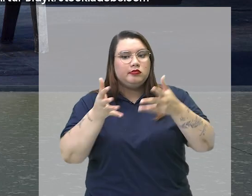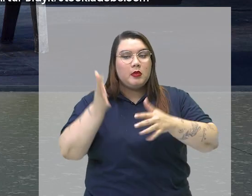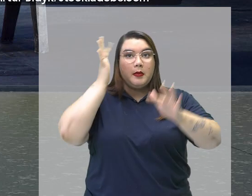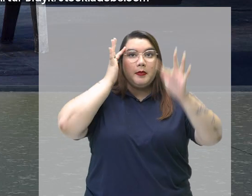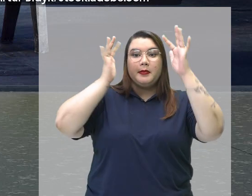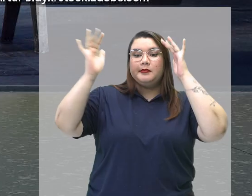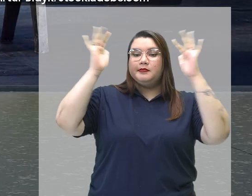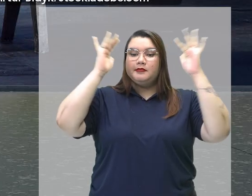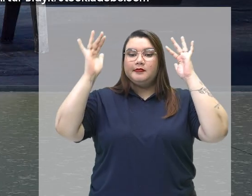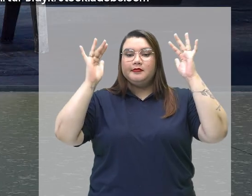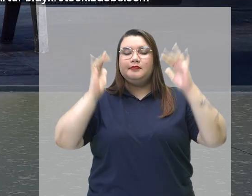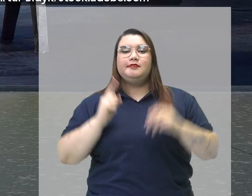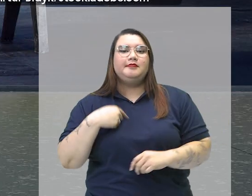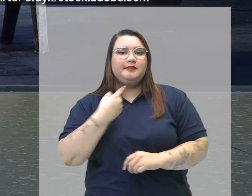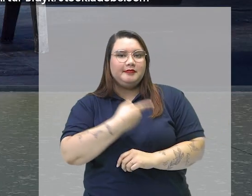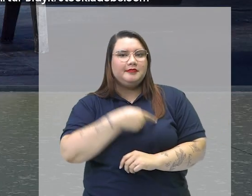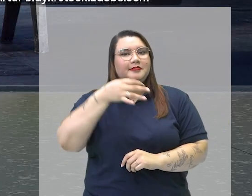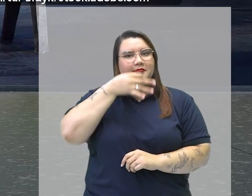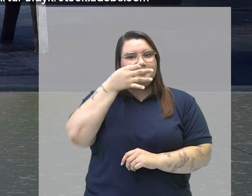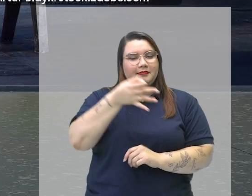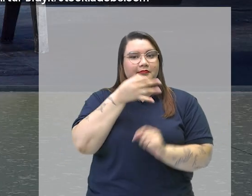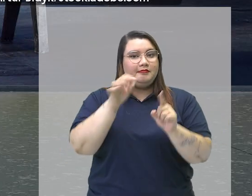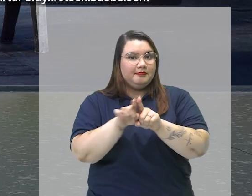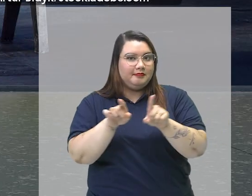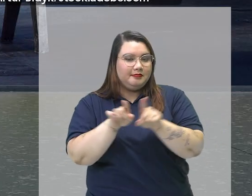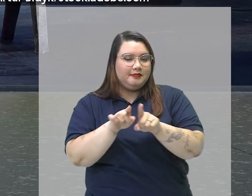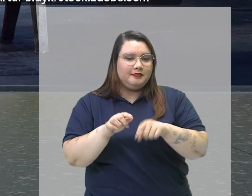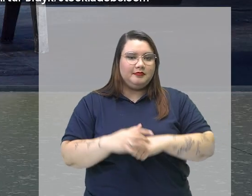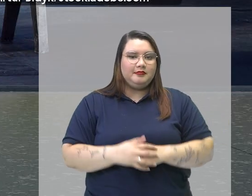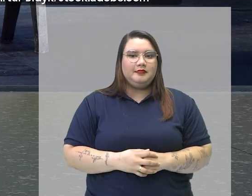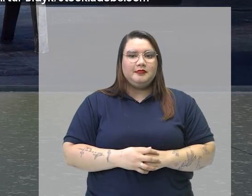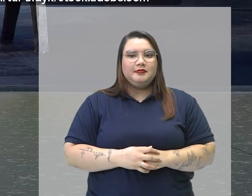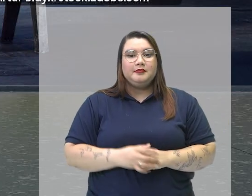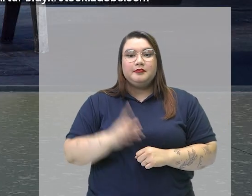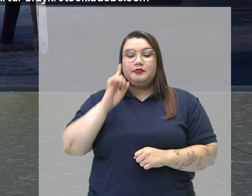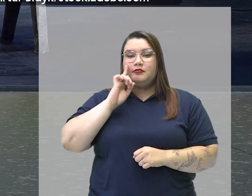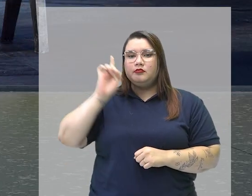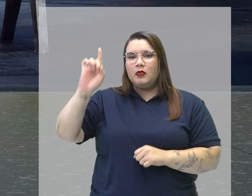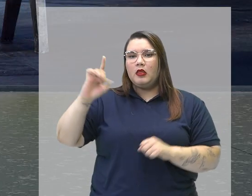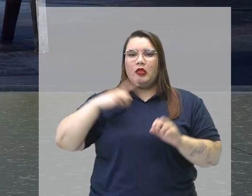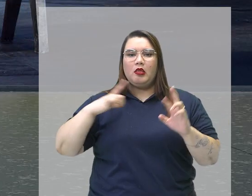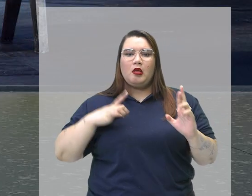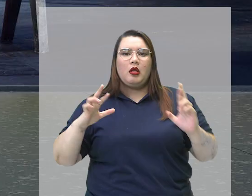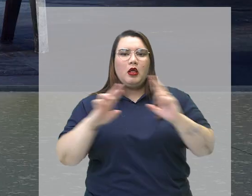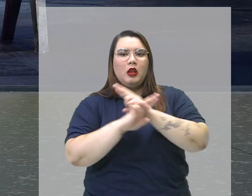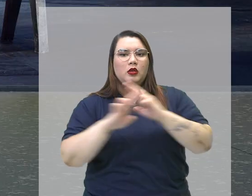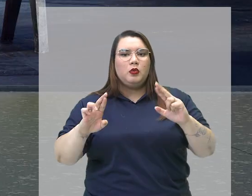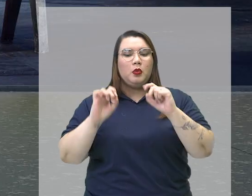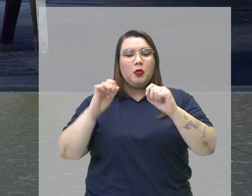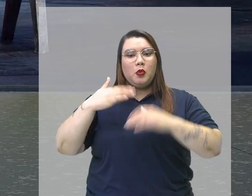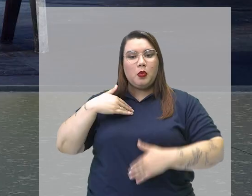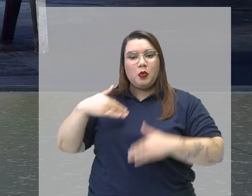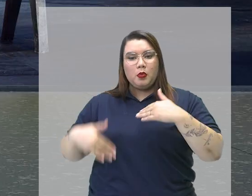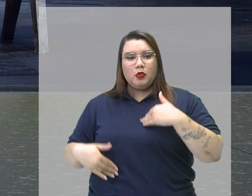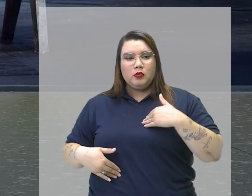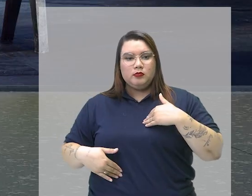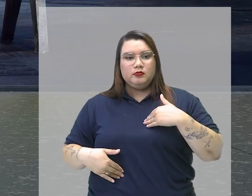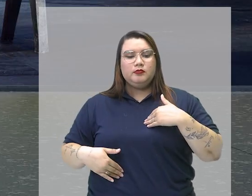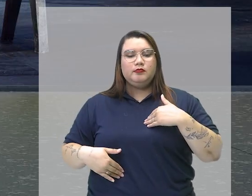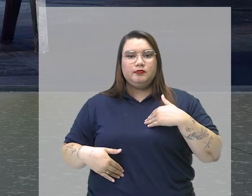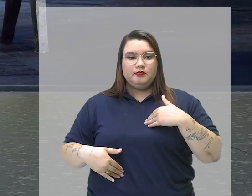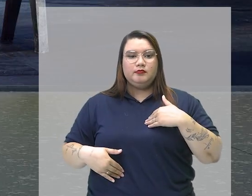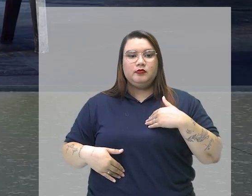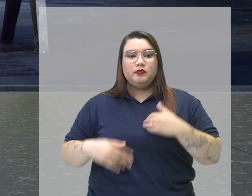diversos, estimulando a imaginação e o senso crítico. Prosseguindo, ele envolve a relação